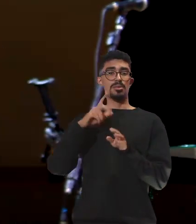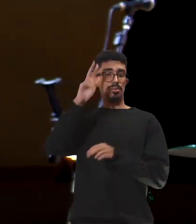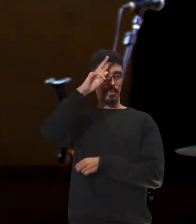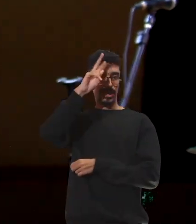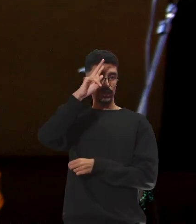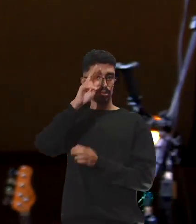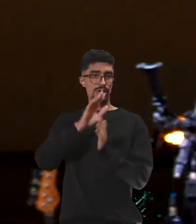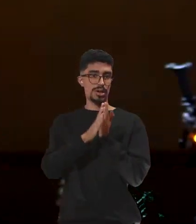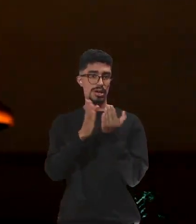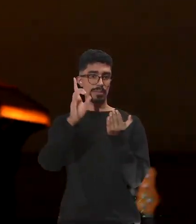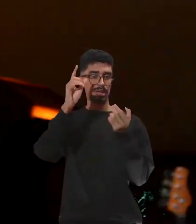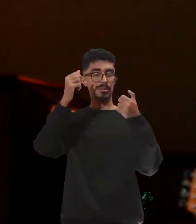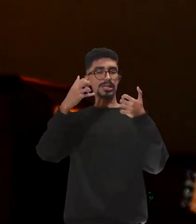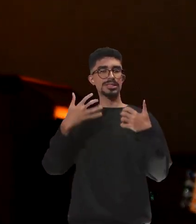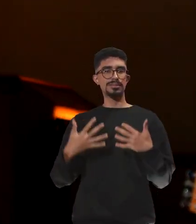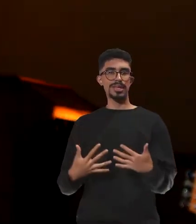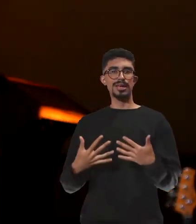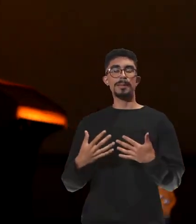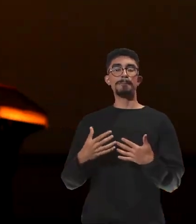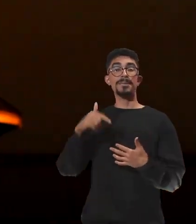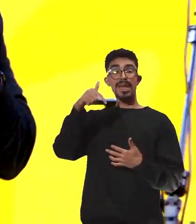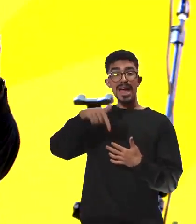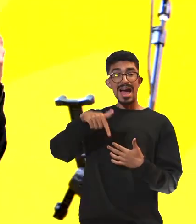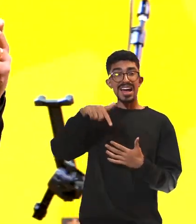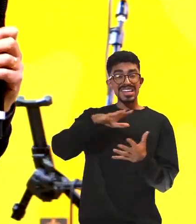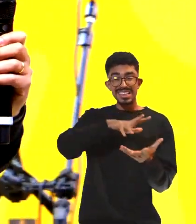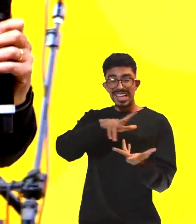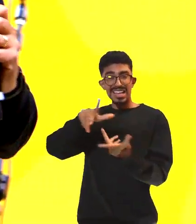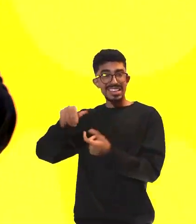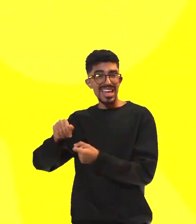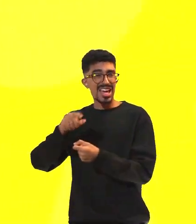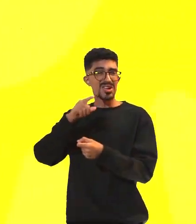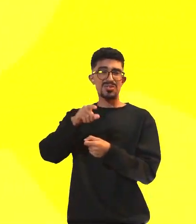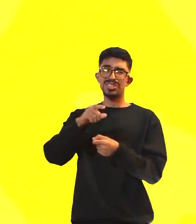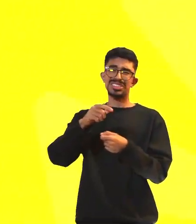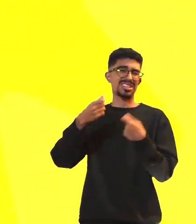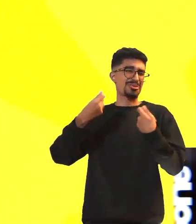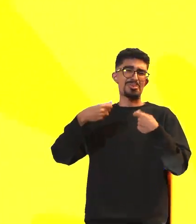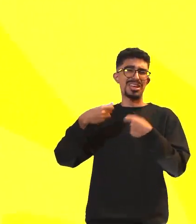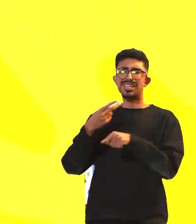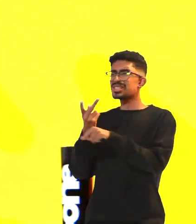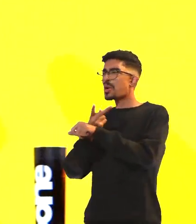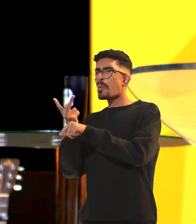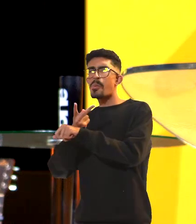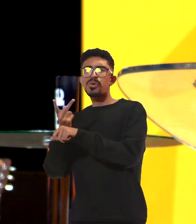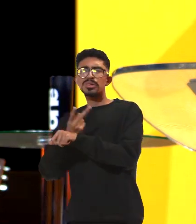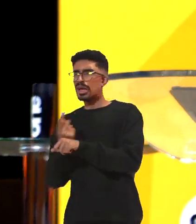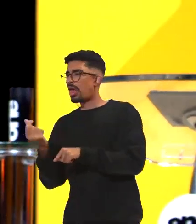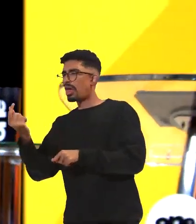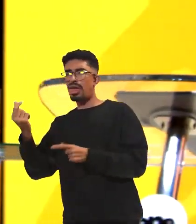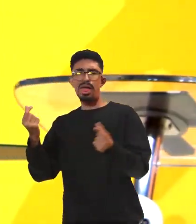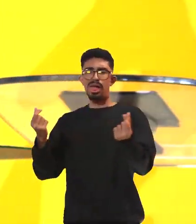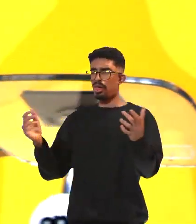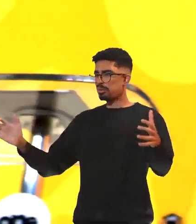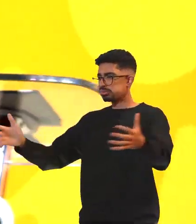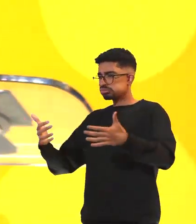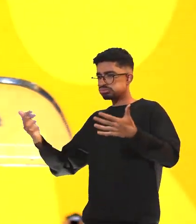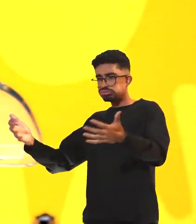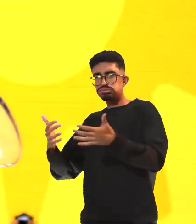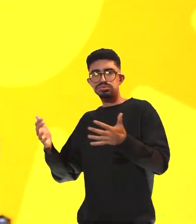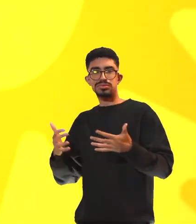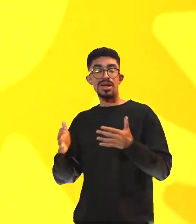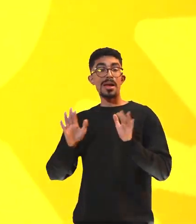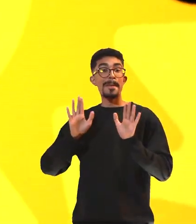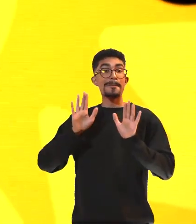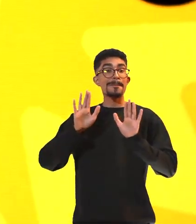Não juntar tesouros na terra, onde o ladrão pode roubar, onde a ferrugem pode corroer, mas juntar tesouros no céu, sabe? Todo o